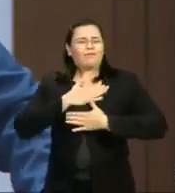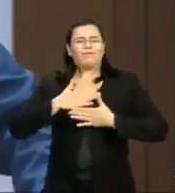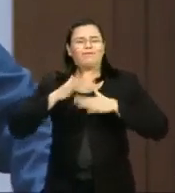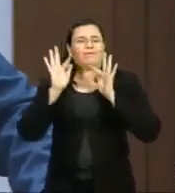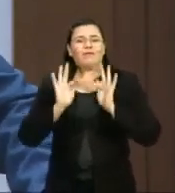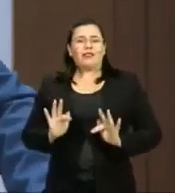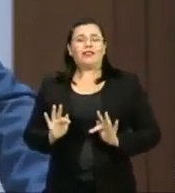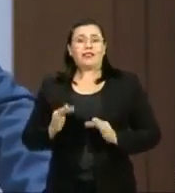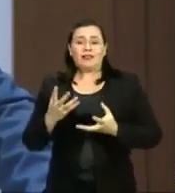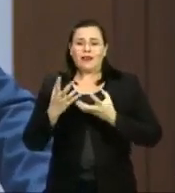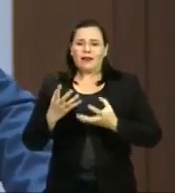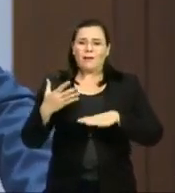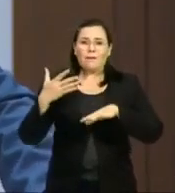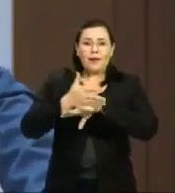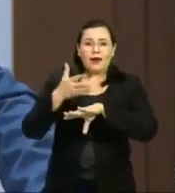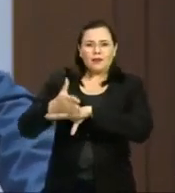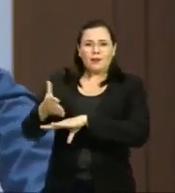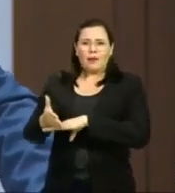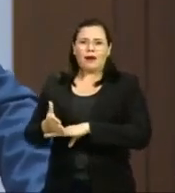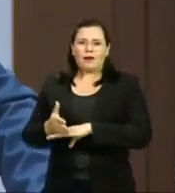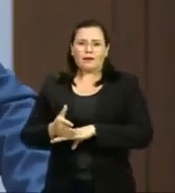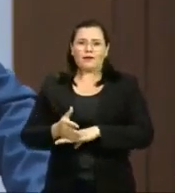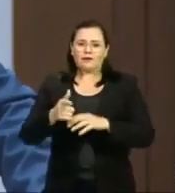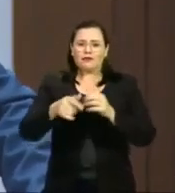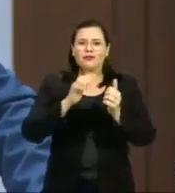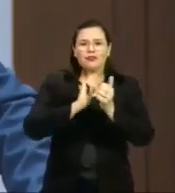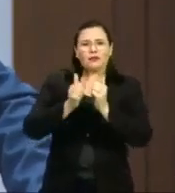participar das diversas modalidades.